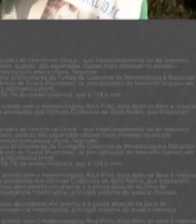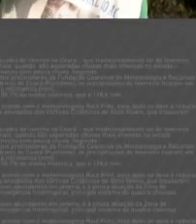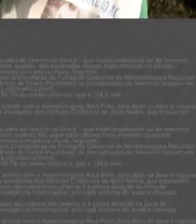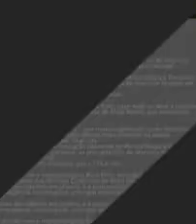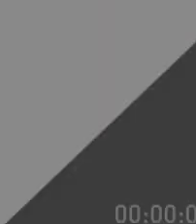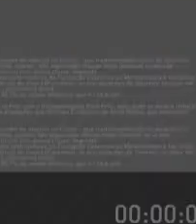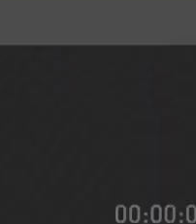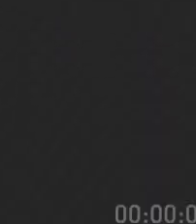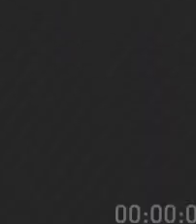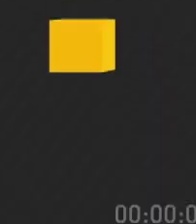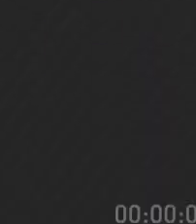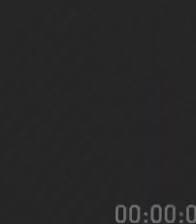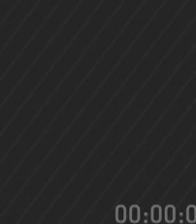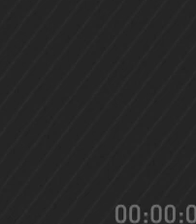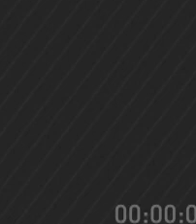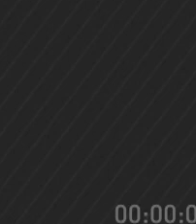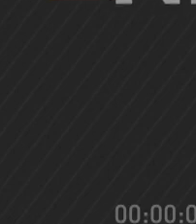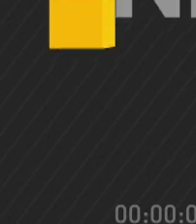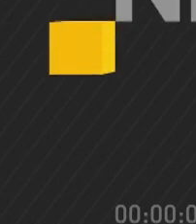ae